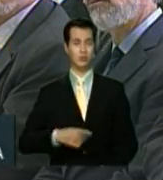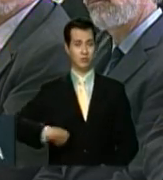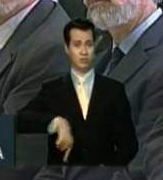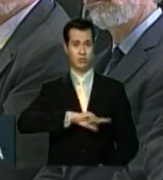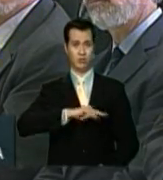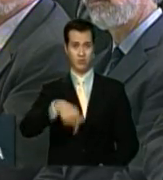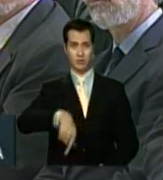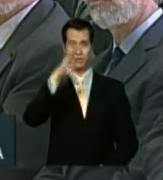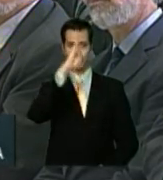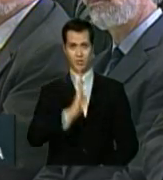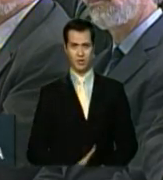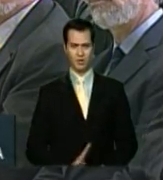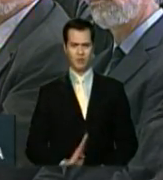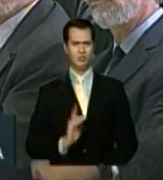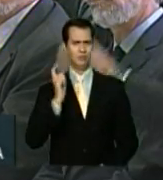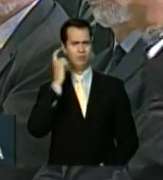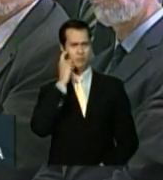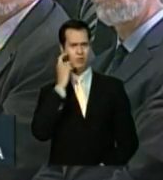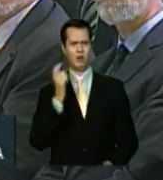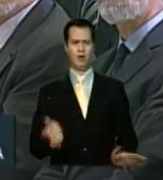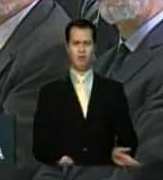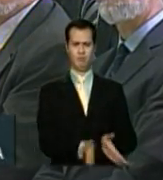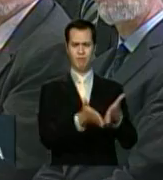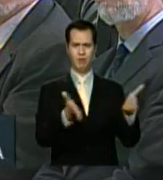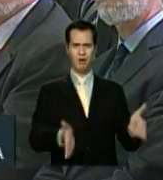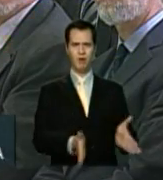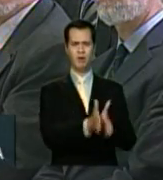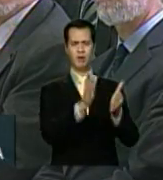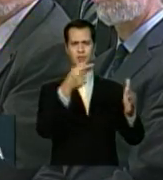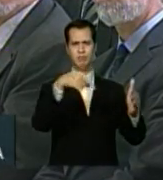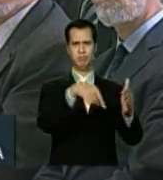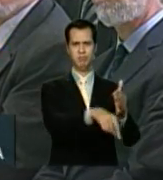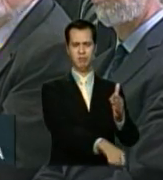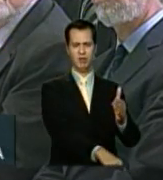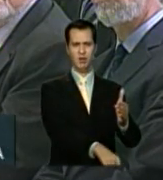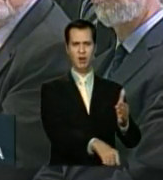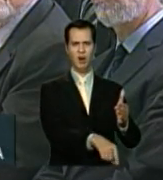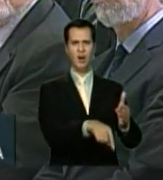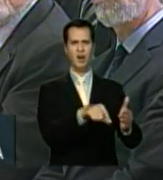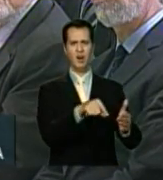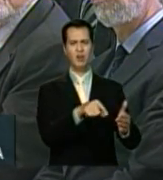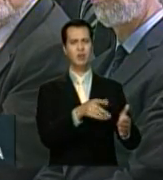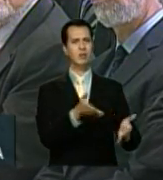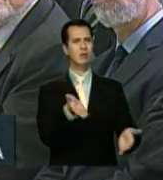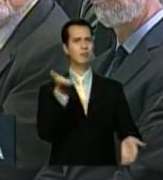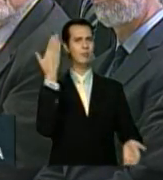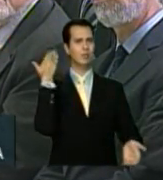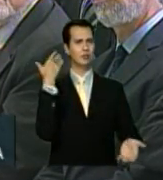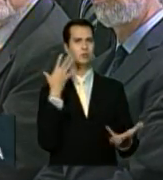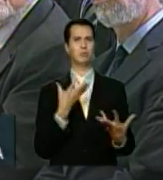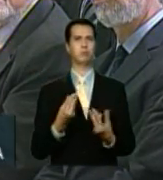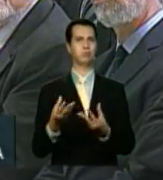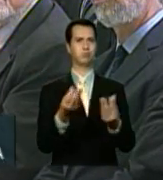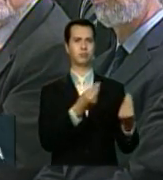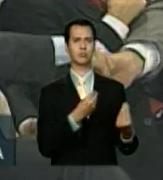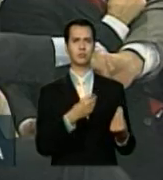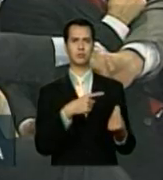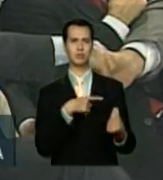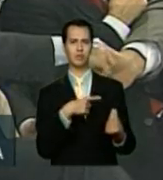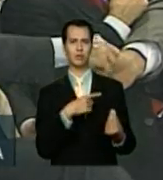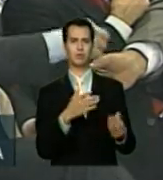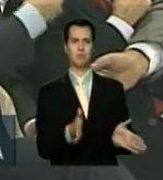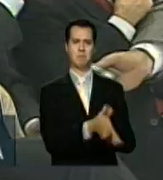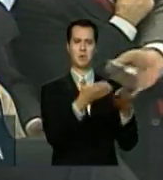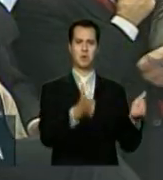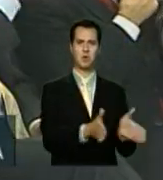a a uma situação que era característica do passado a existência de dois brasis